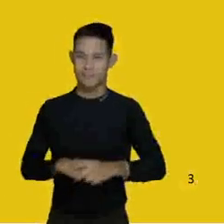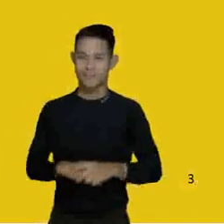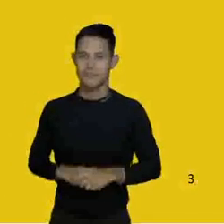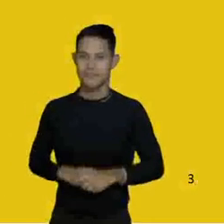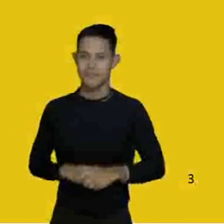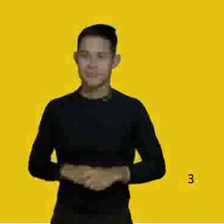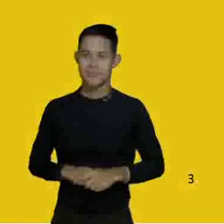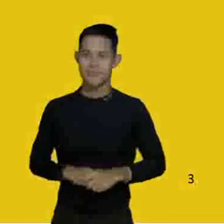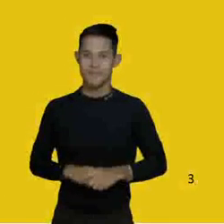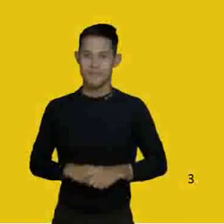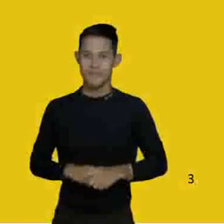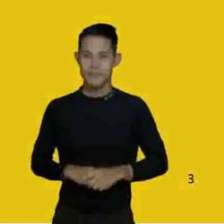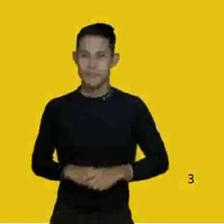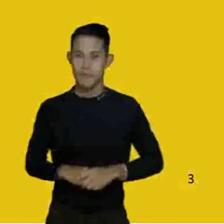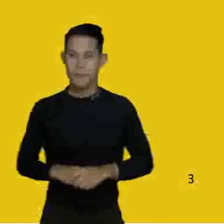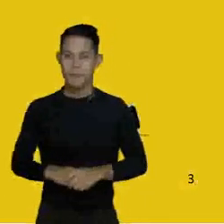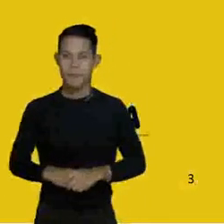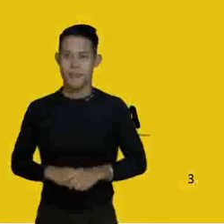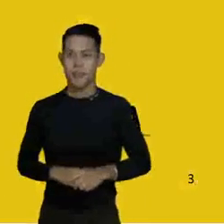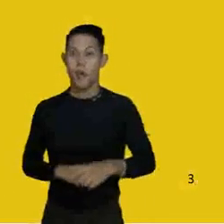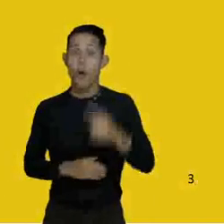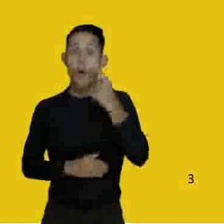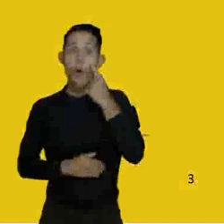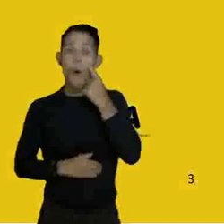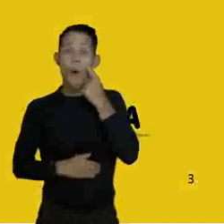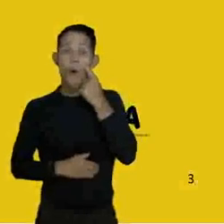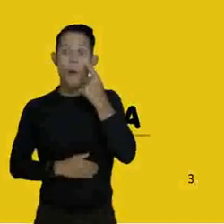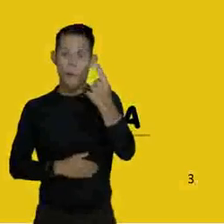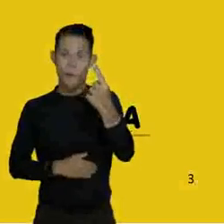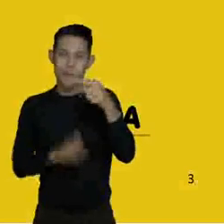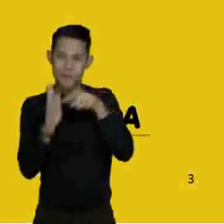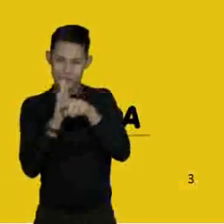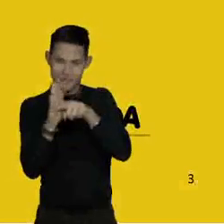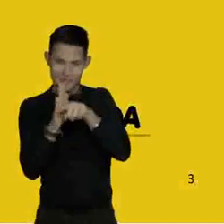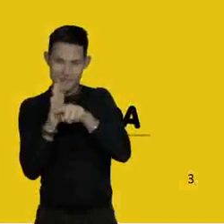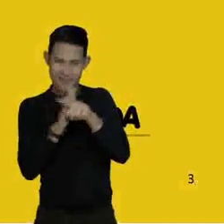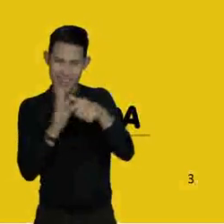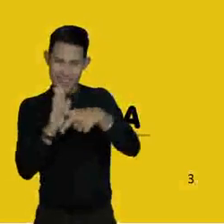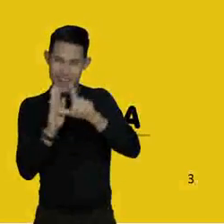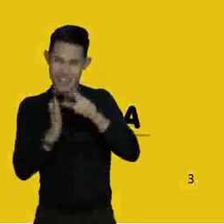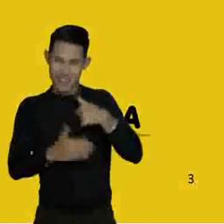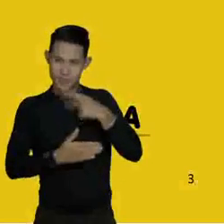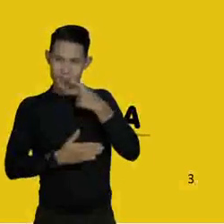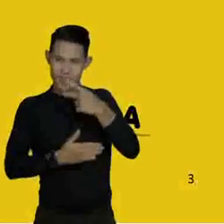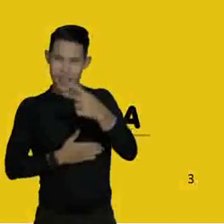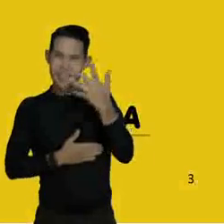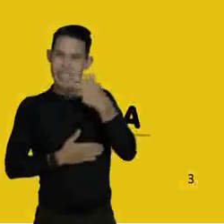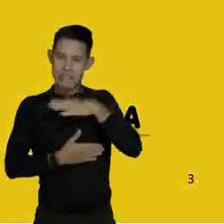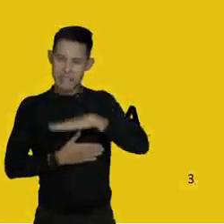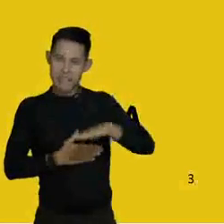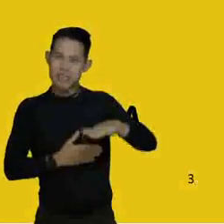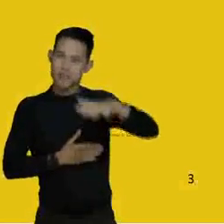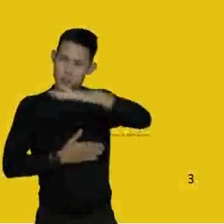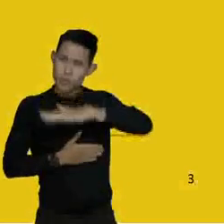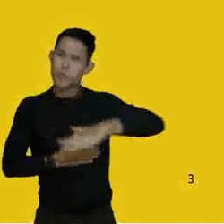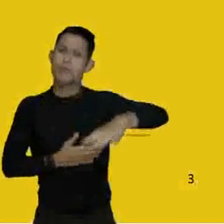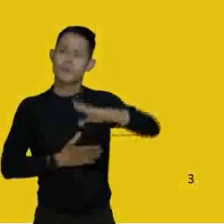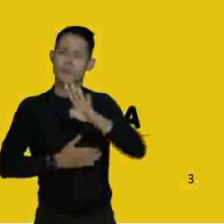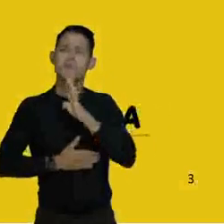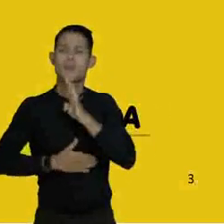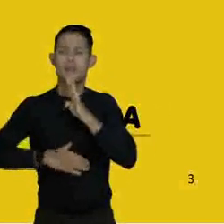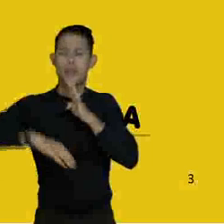aqui é a ressonância magnética que eu falei para vocês né Então as crianças acho que todo mundo conhece esse exame de